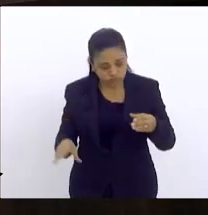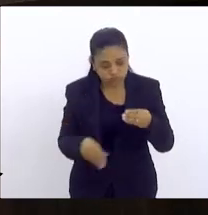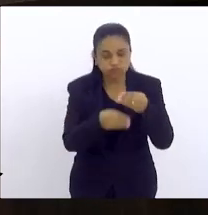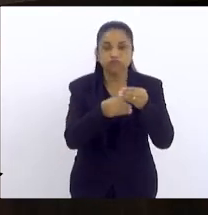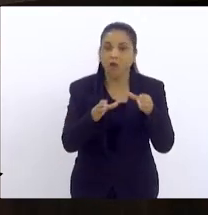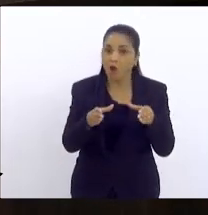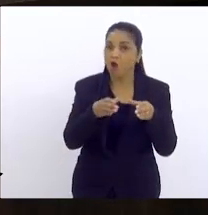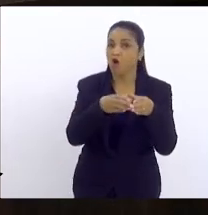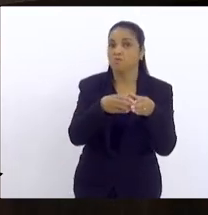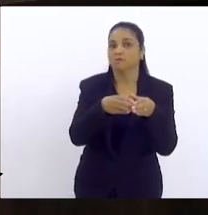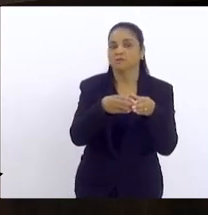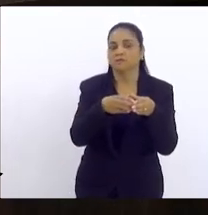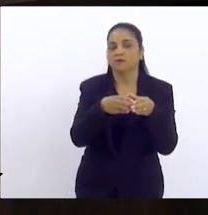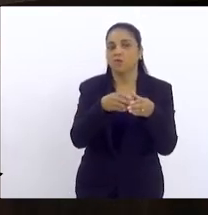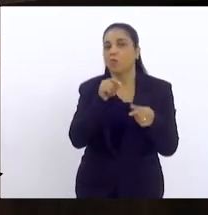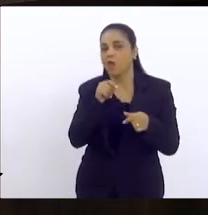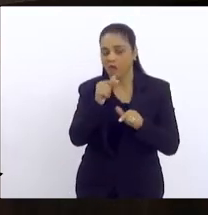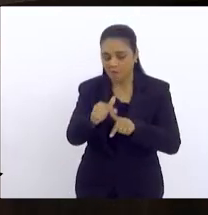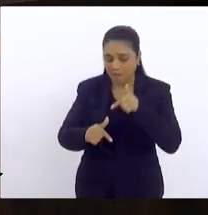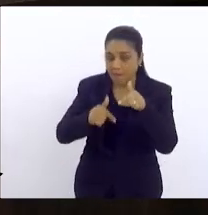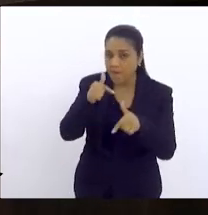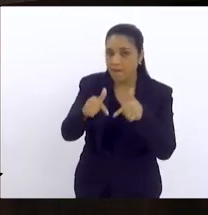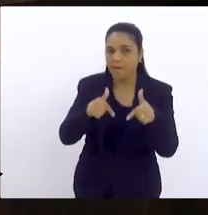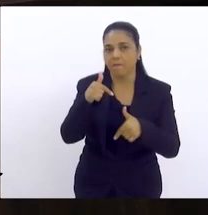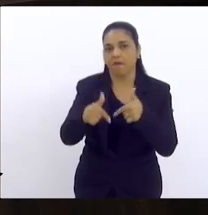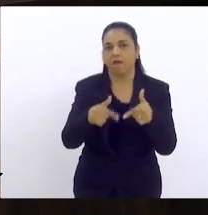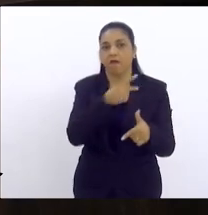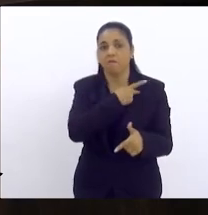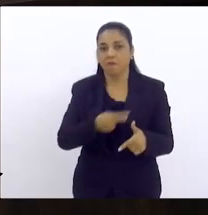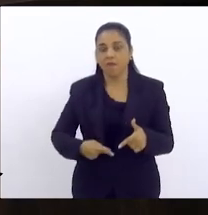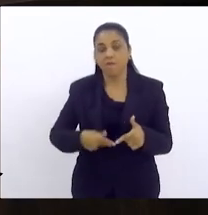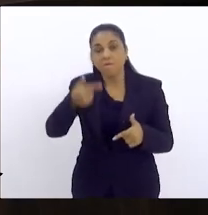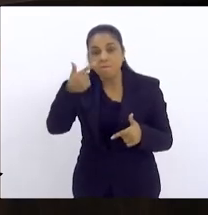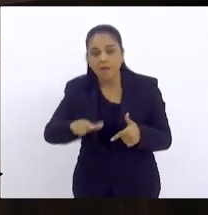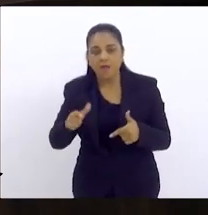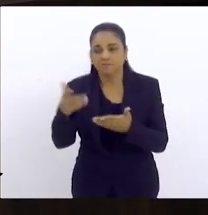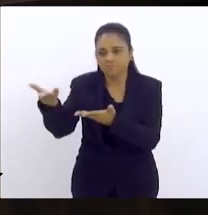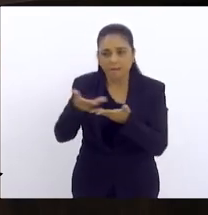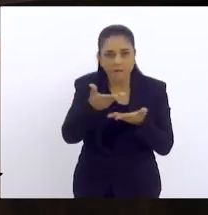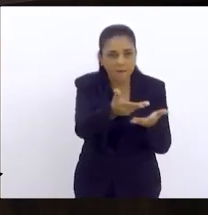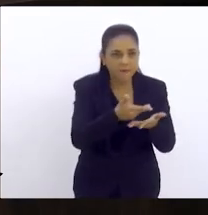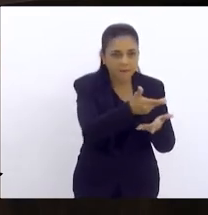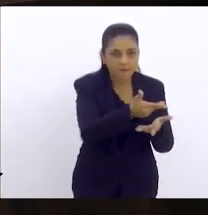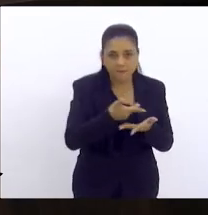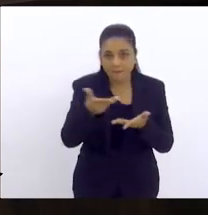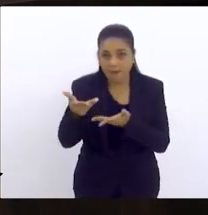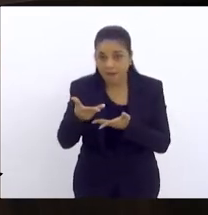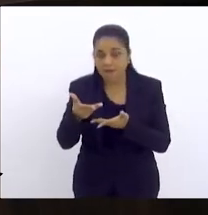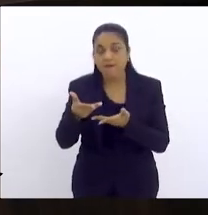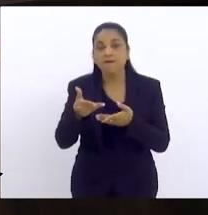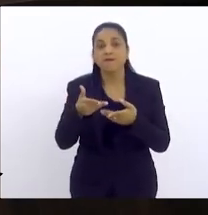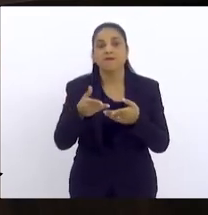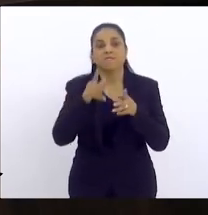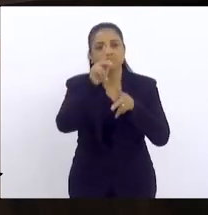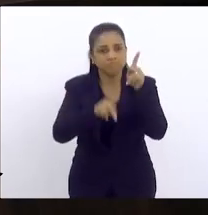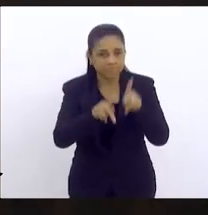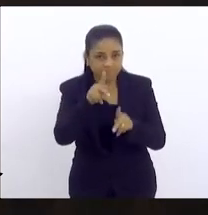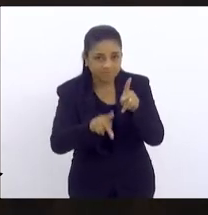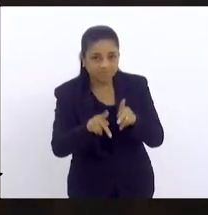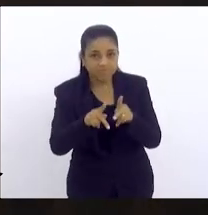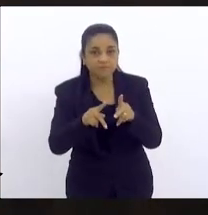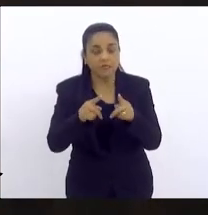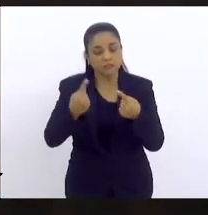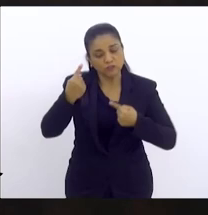que se faça um empenho presidente de trazer outros atores para que a gente possa aprofundar a